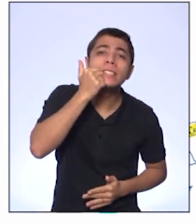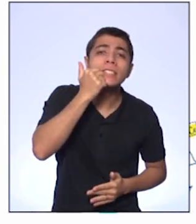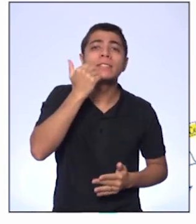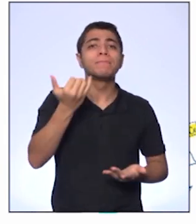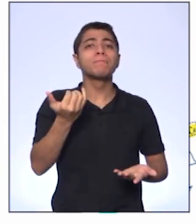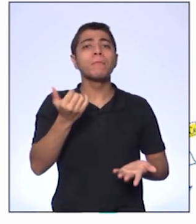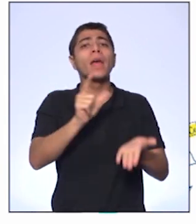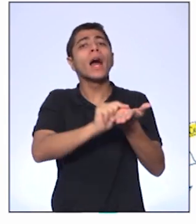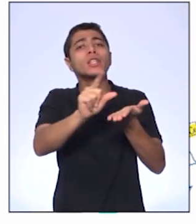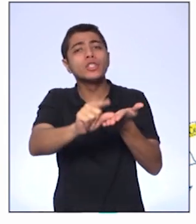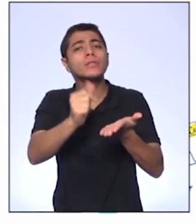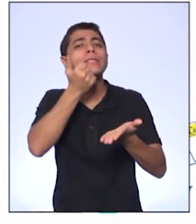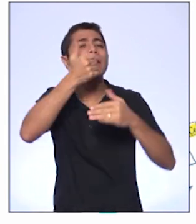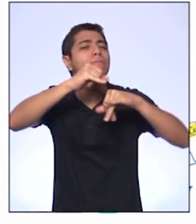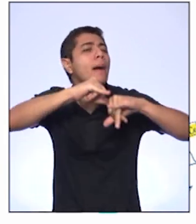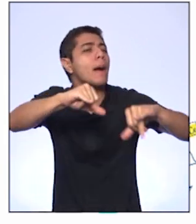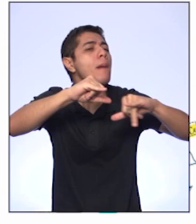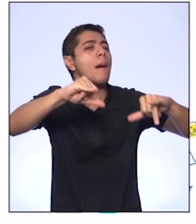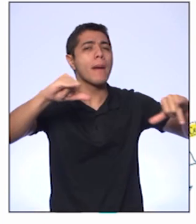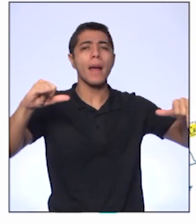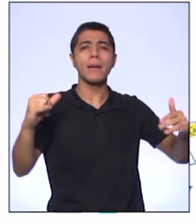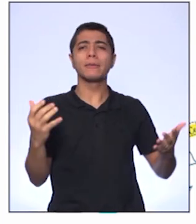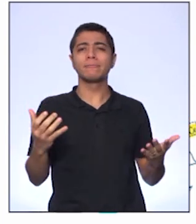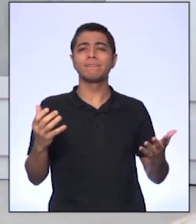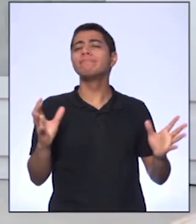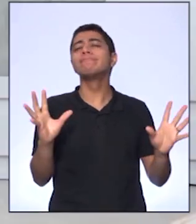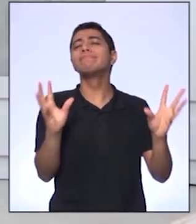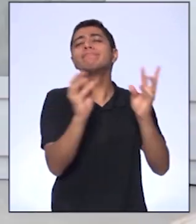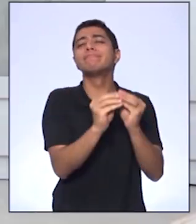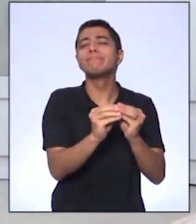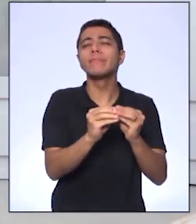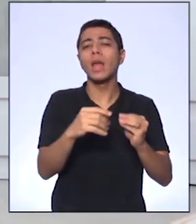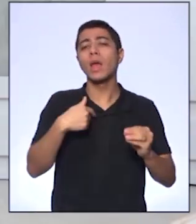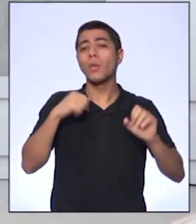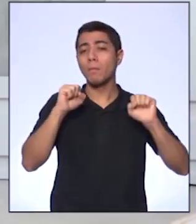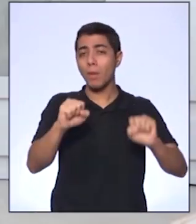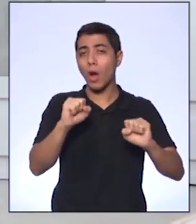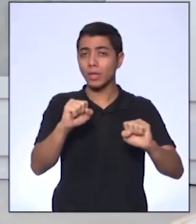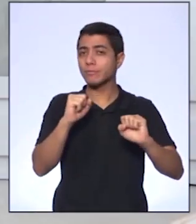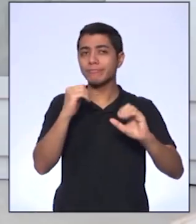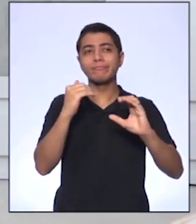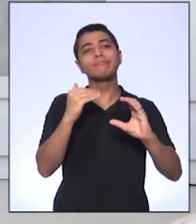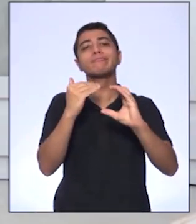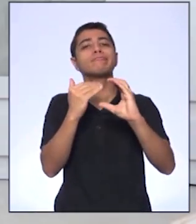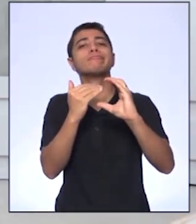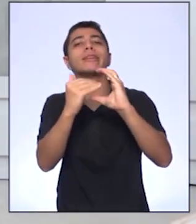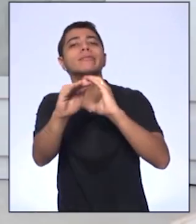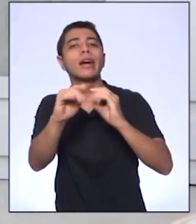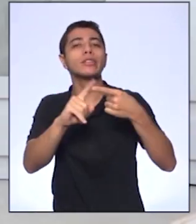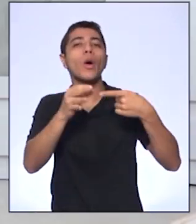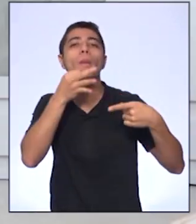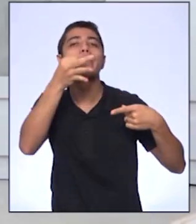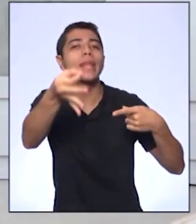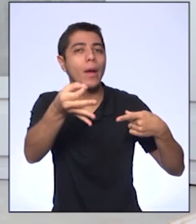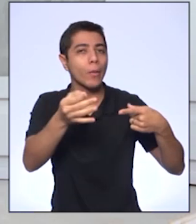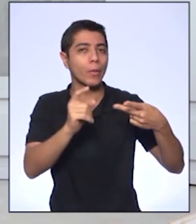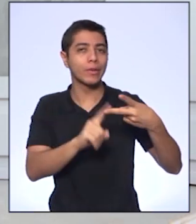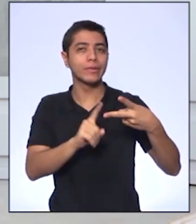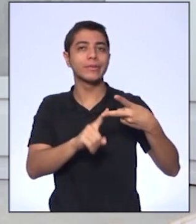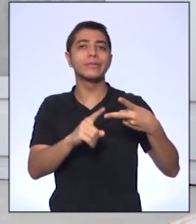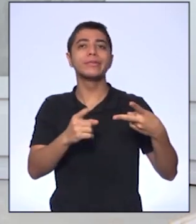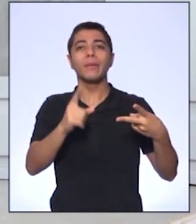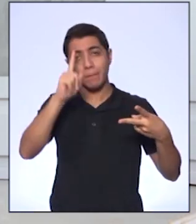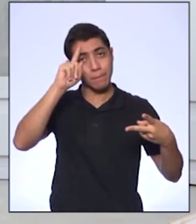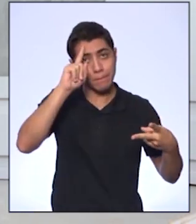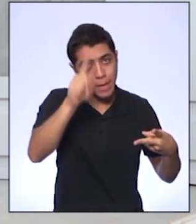ó, resumindo aí, eu posso mandar mensagem para dar opinião, eu posso mandar mensagem para fazer você assumir um comportamento, eu